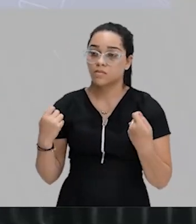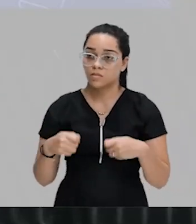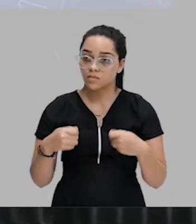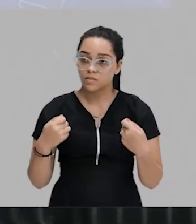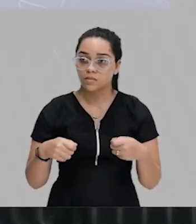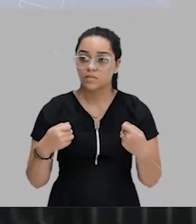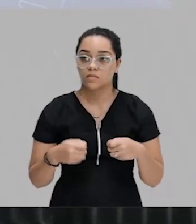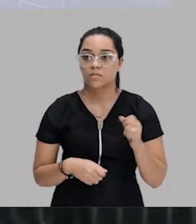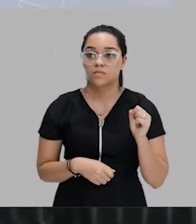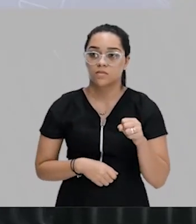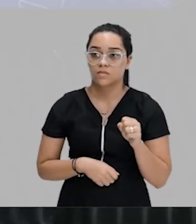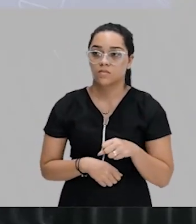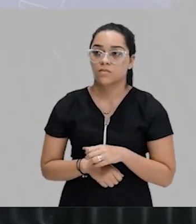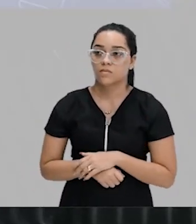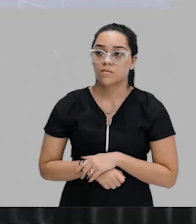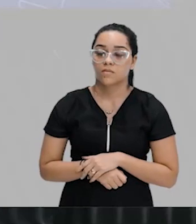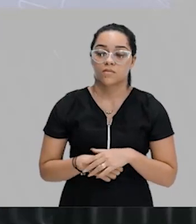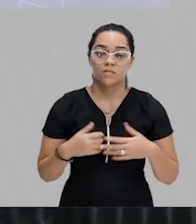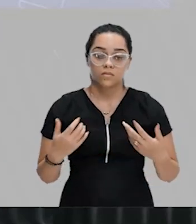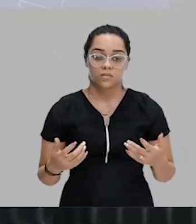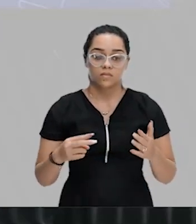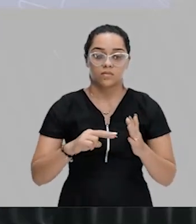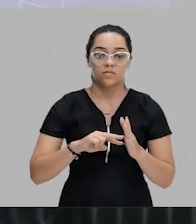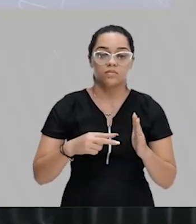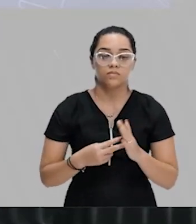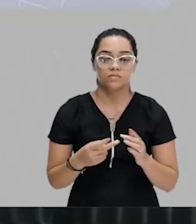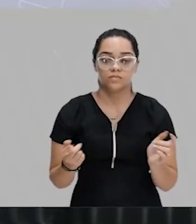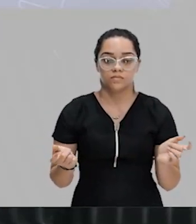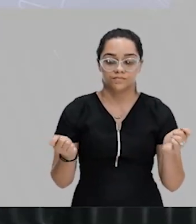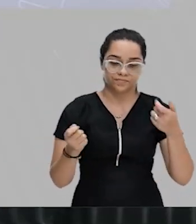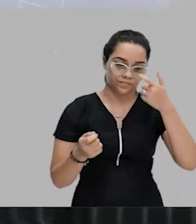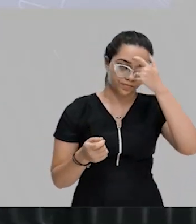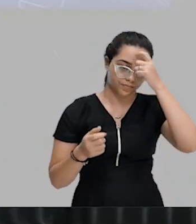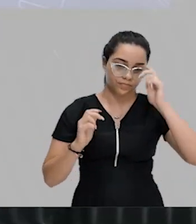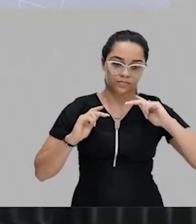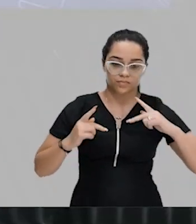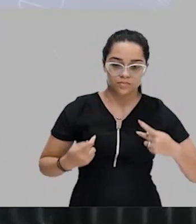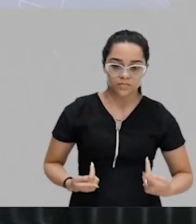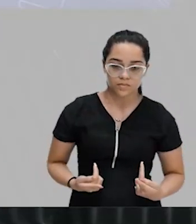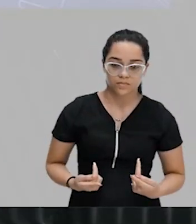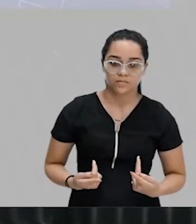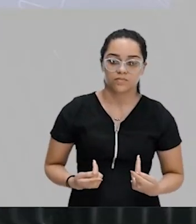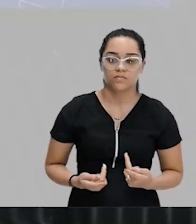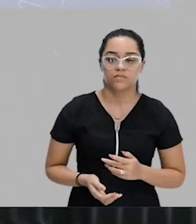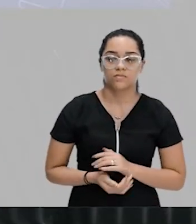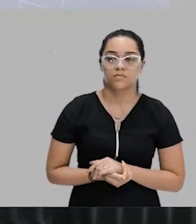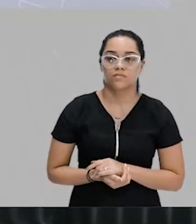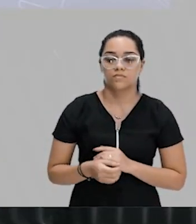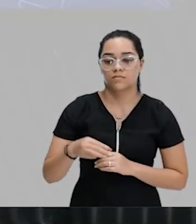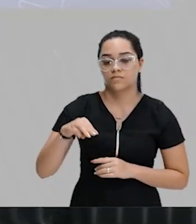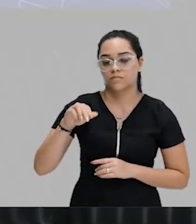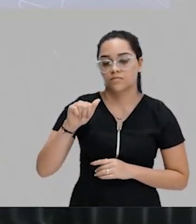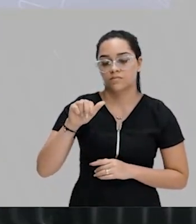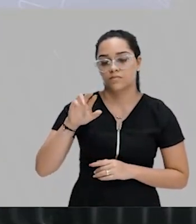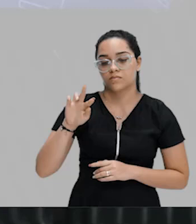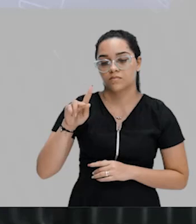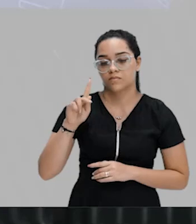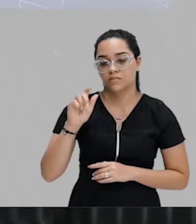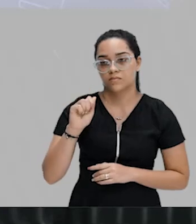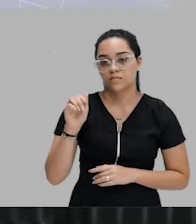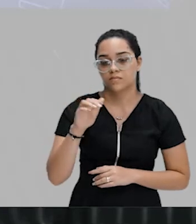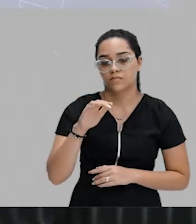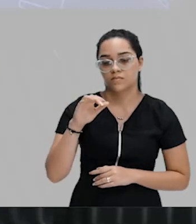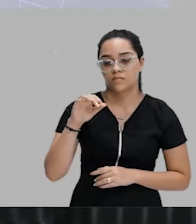preciso ser defendido. Quer dizer, as capacidades humanas centrais, segundo um dos grandes